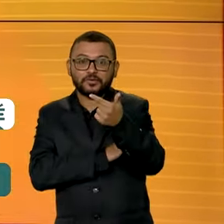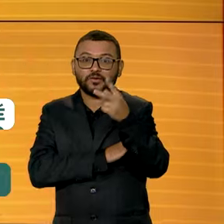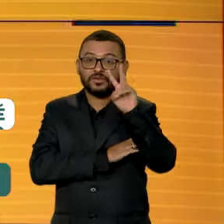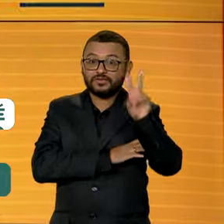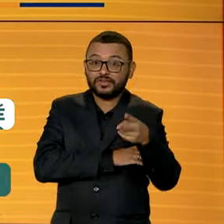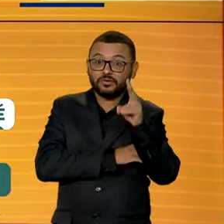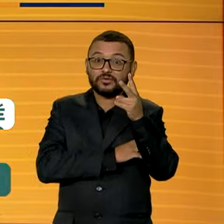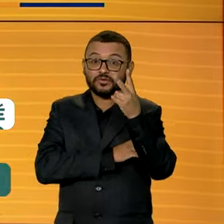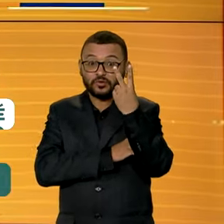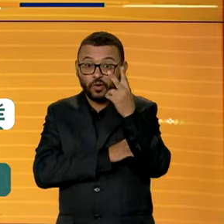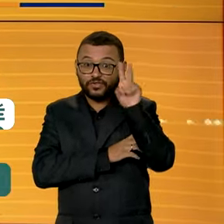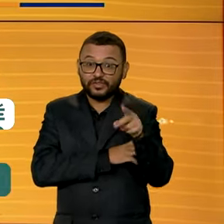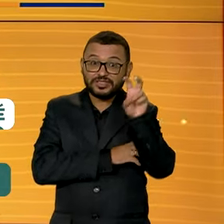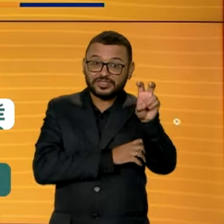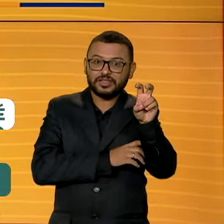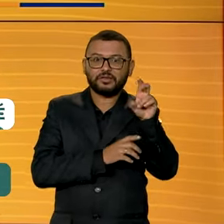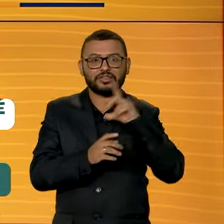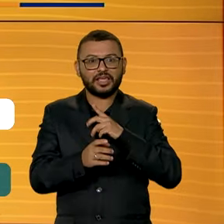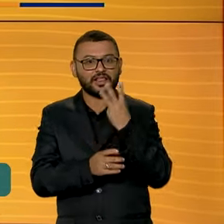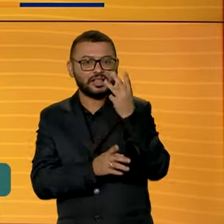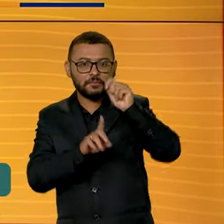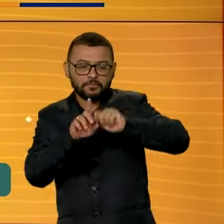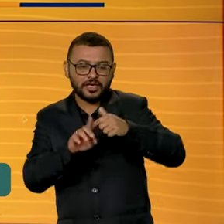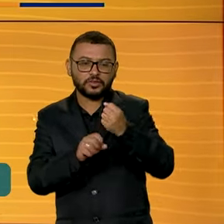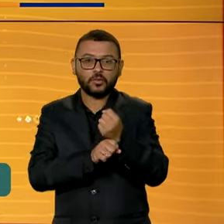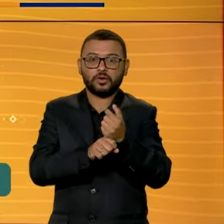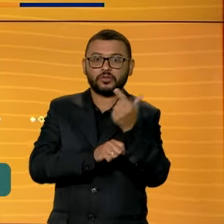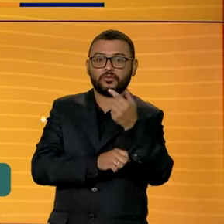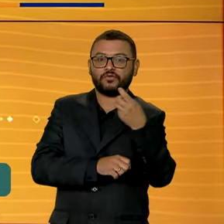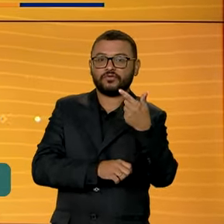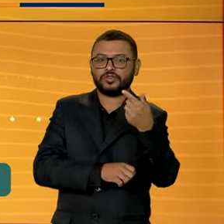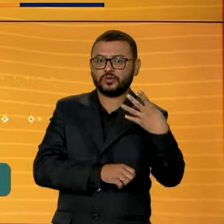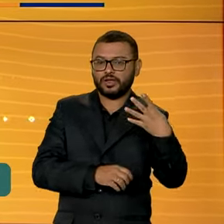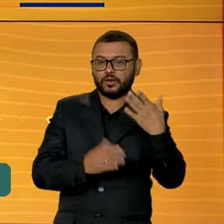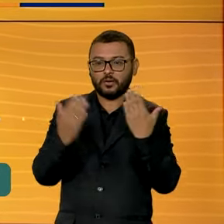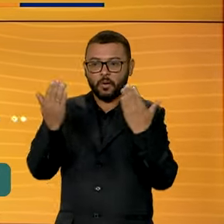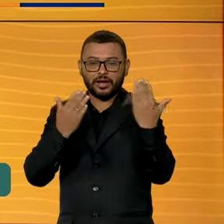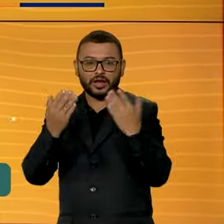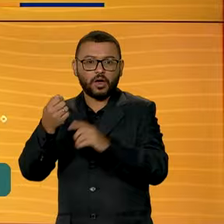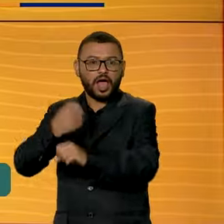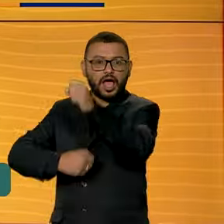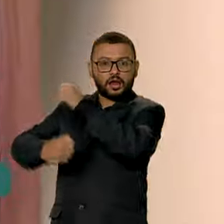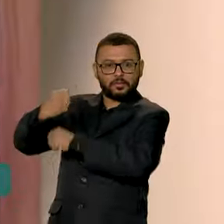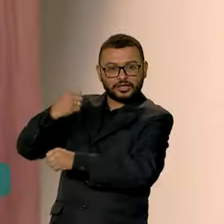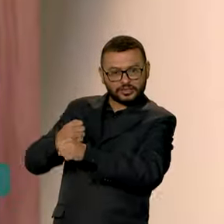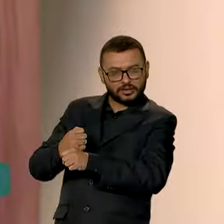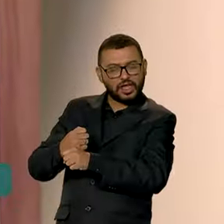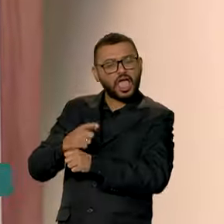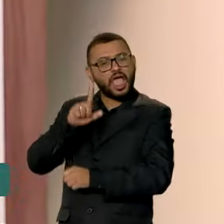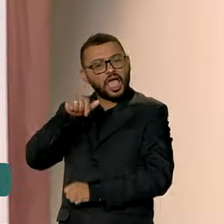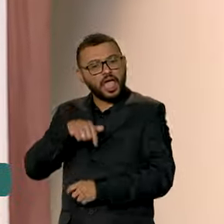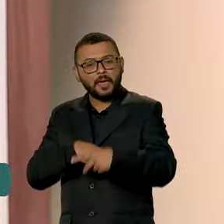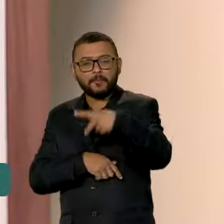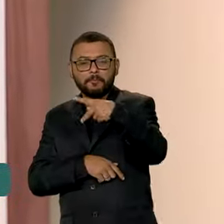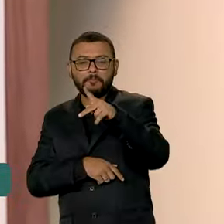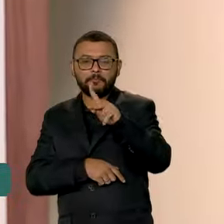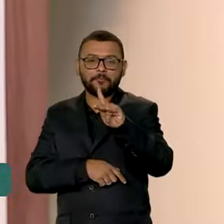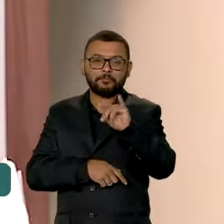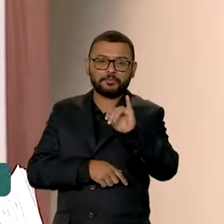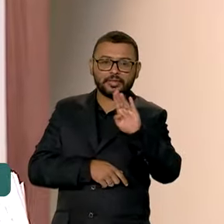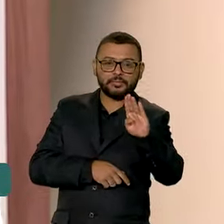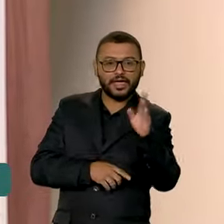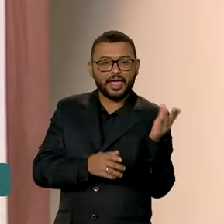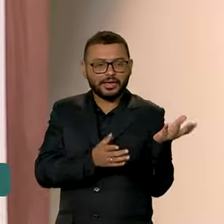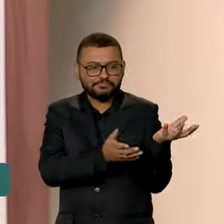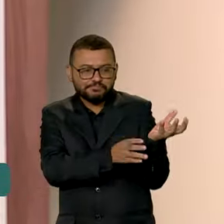2,5% no primeiro trimestre de 2024, na comparação com o mesmo período do ano passado. O PIB é a soma de todos